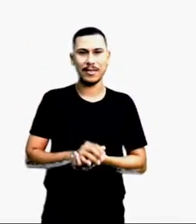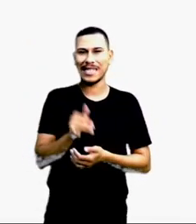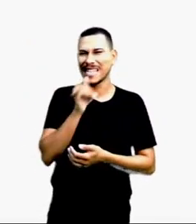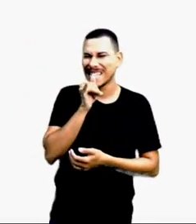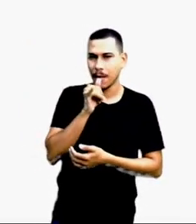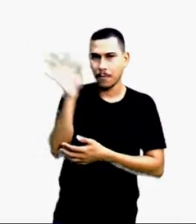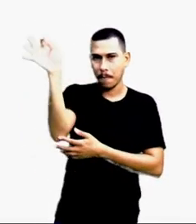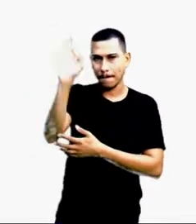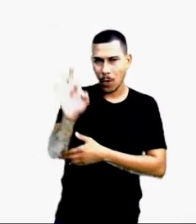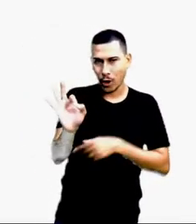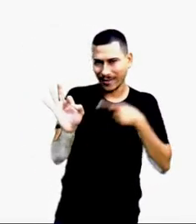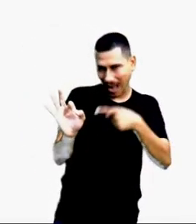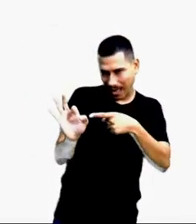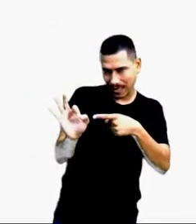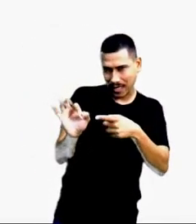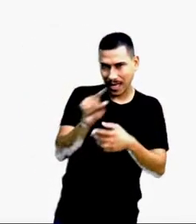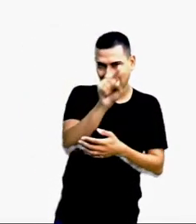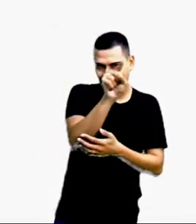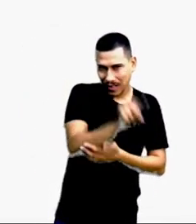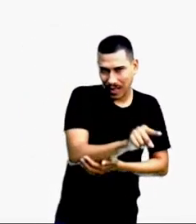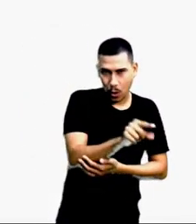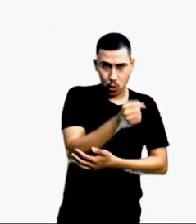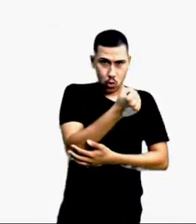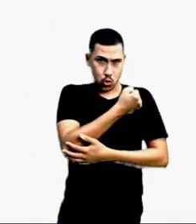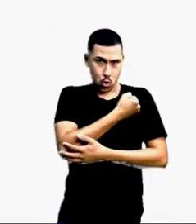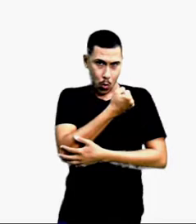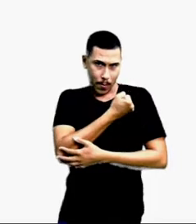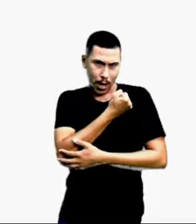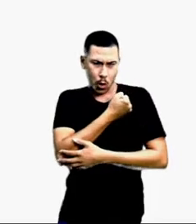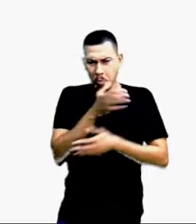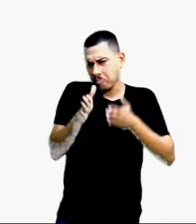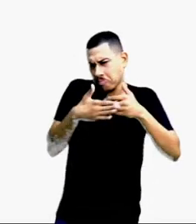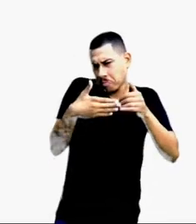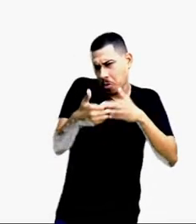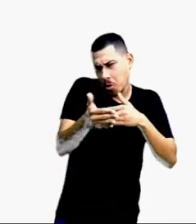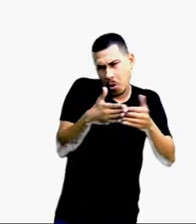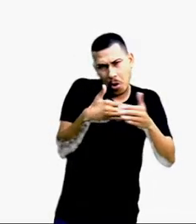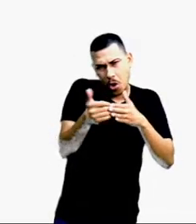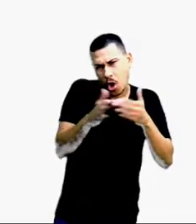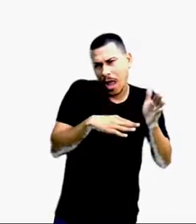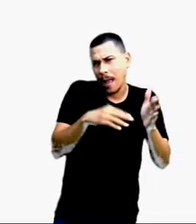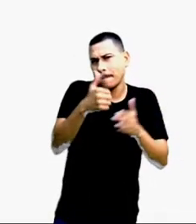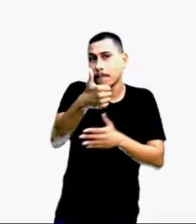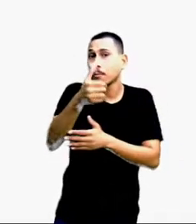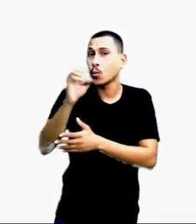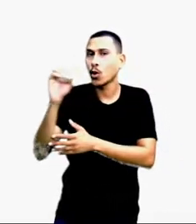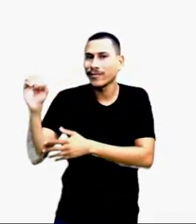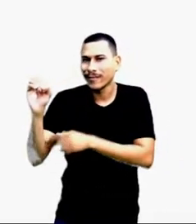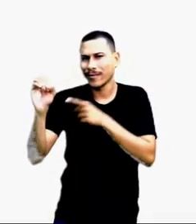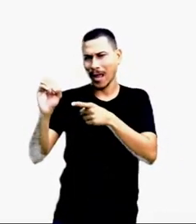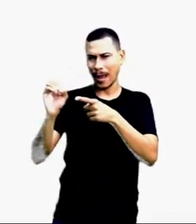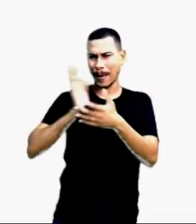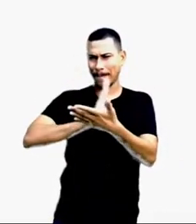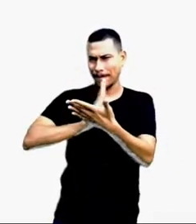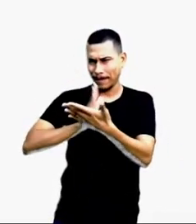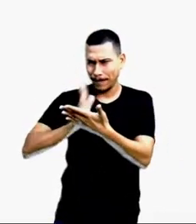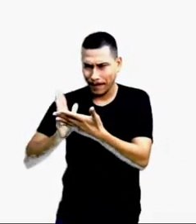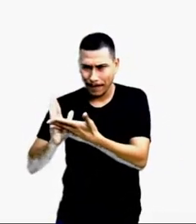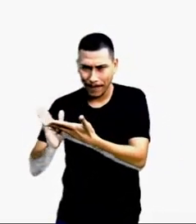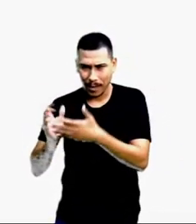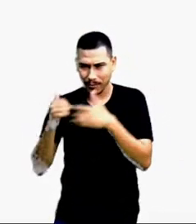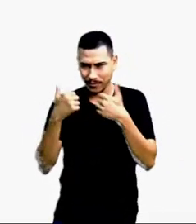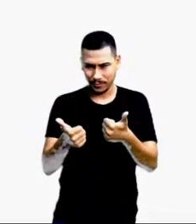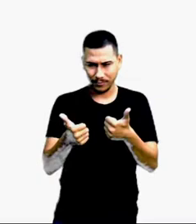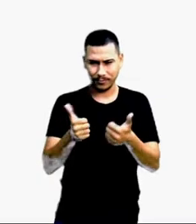porcentagem é a divisão de um número qualquer por 100 100 partes por